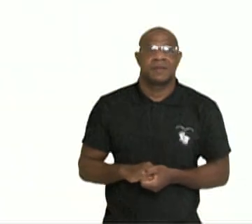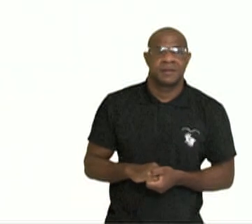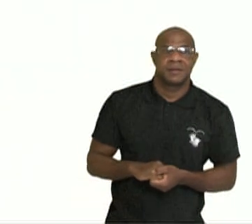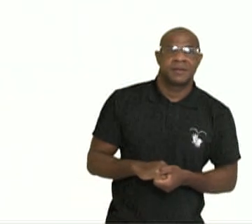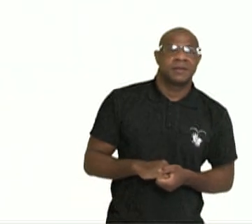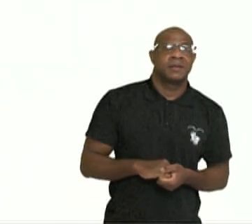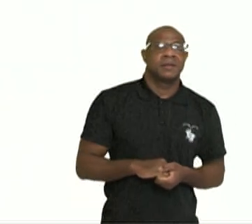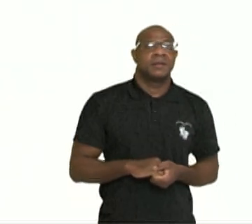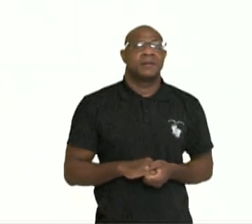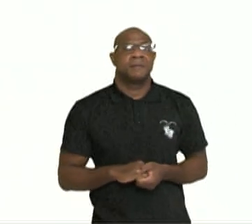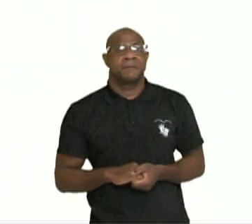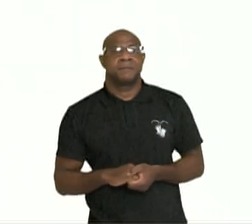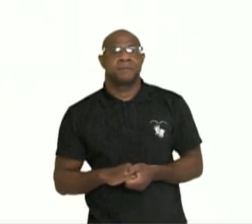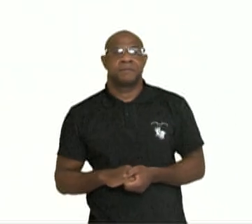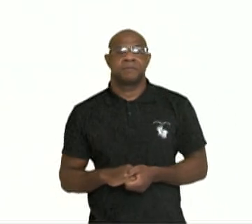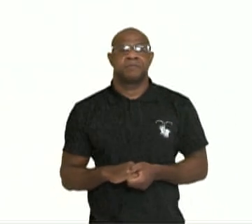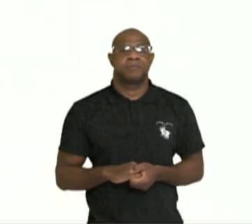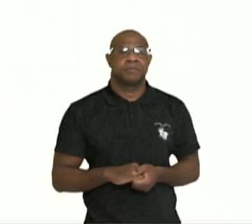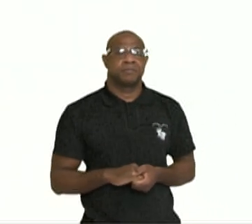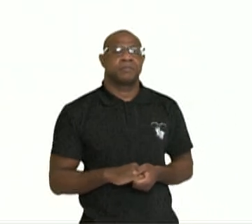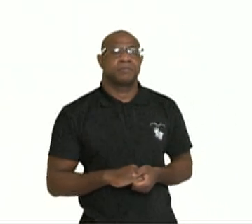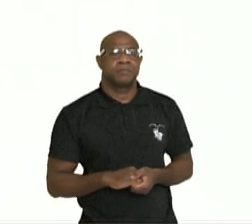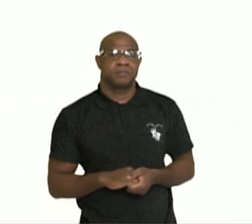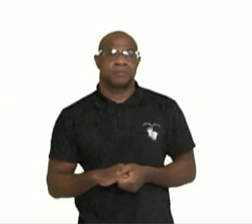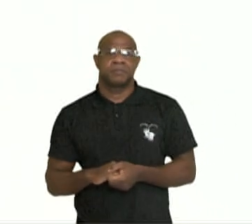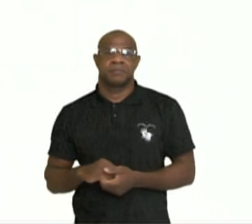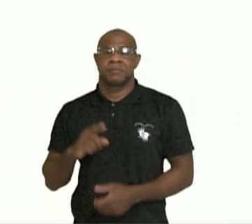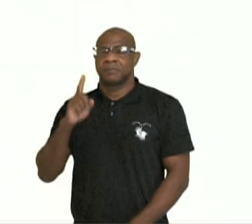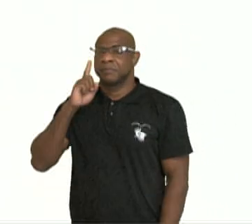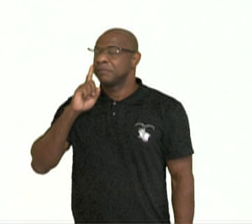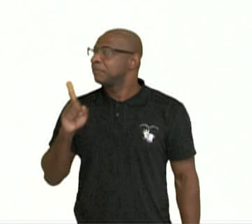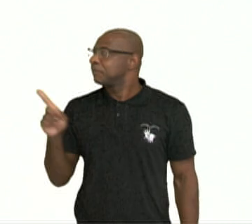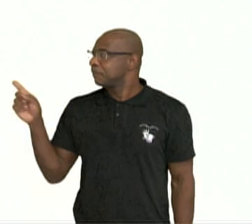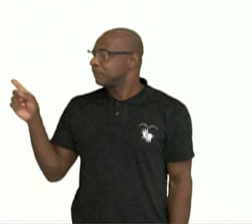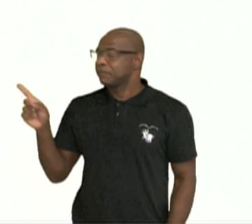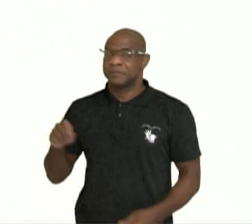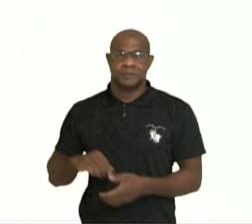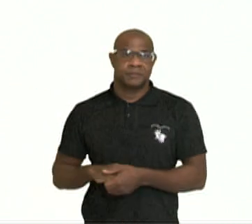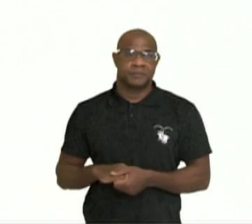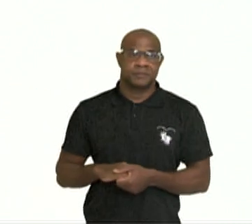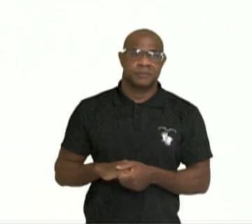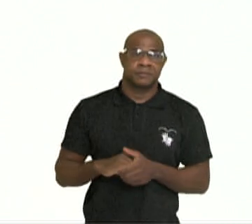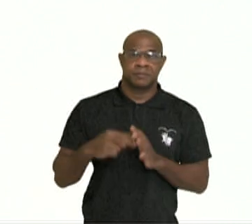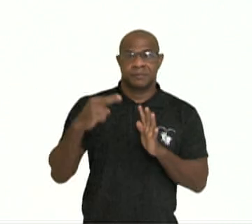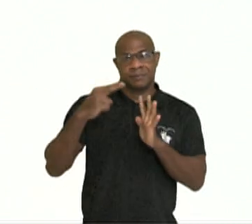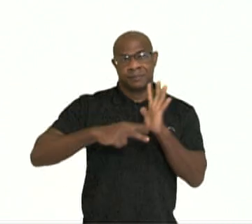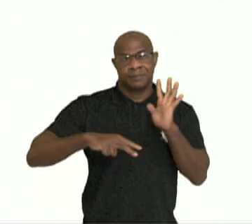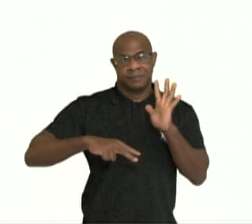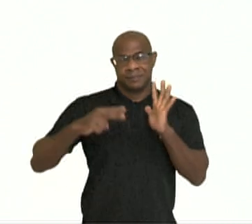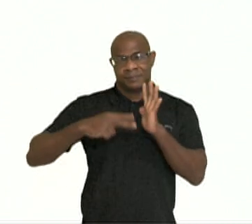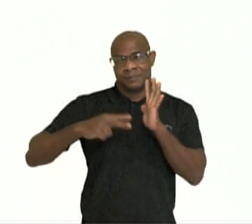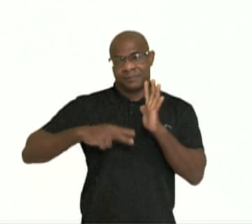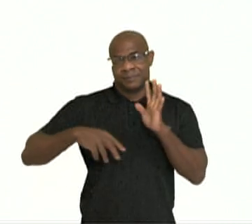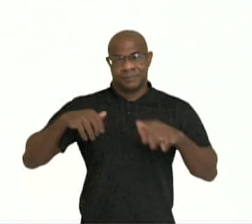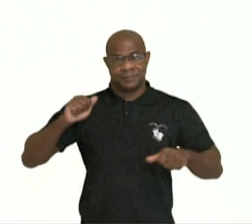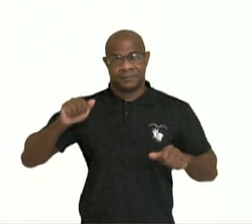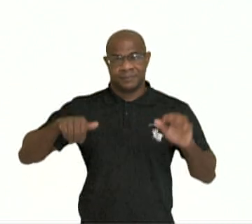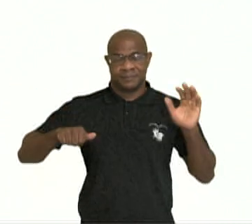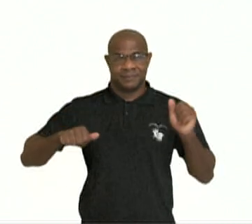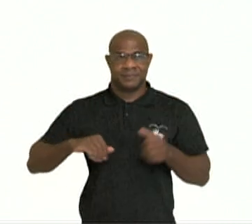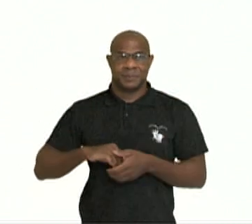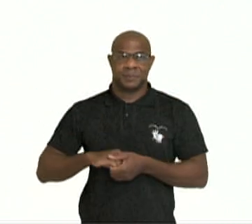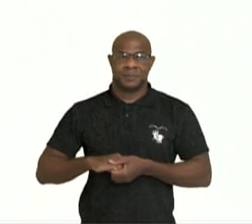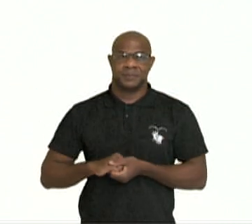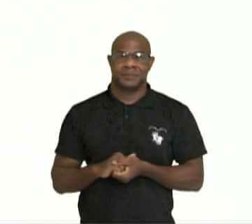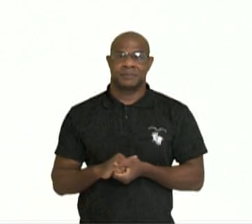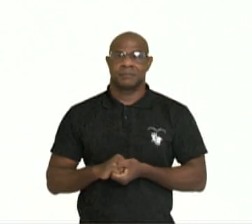Analisando, segundo a companhia Atencia, este retraso de uma hora pode trazer um